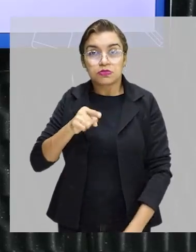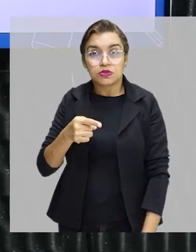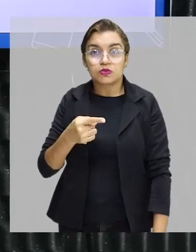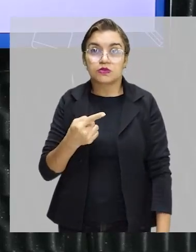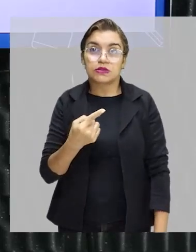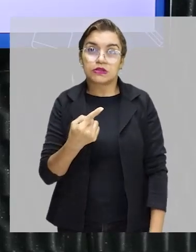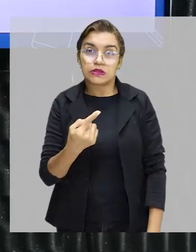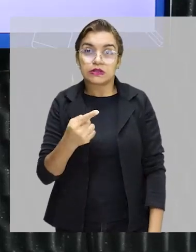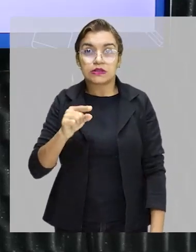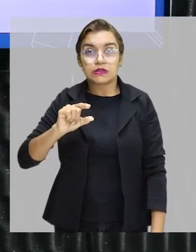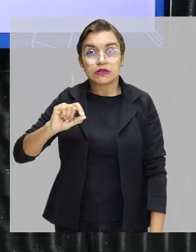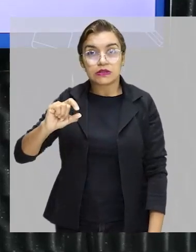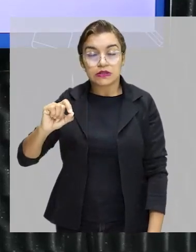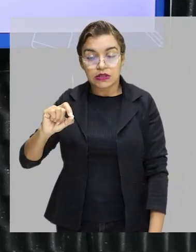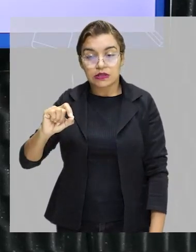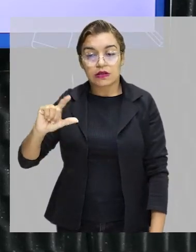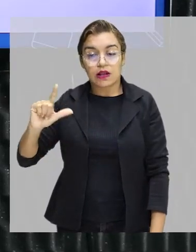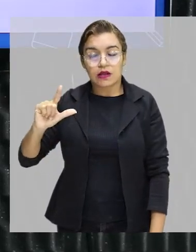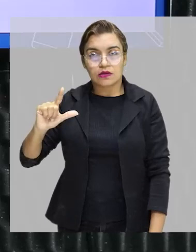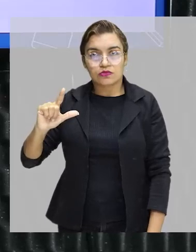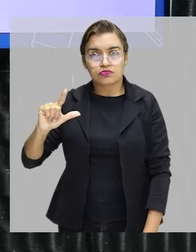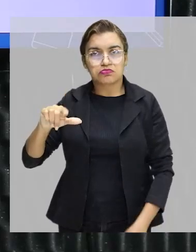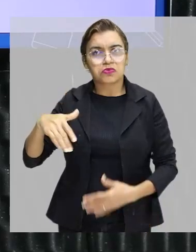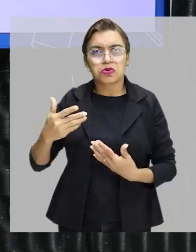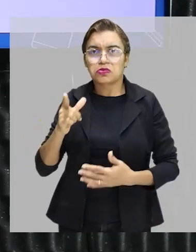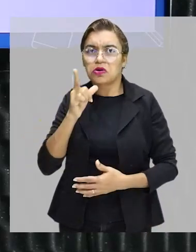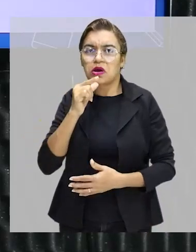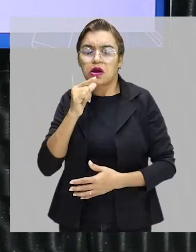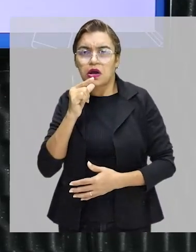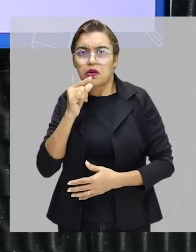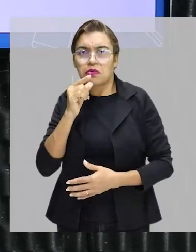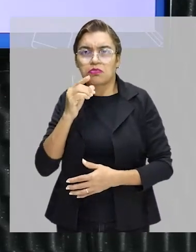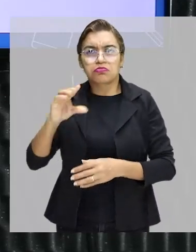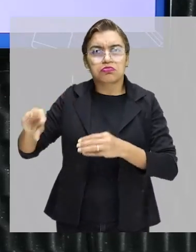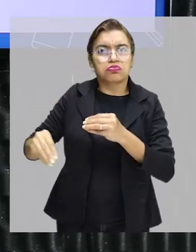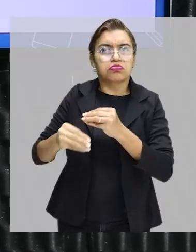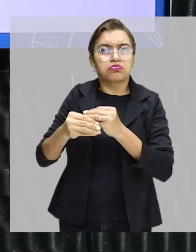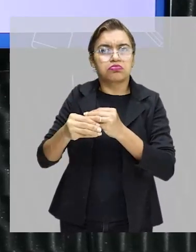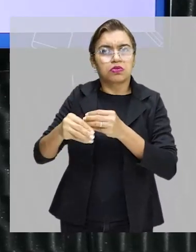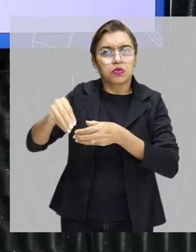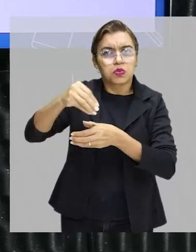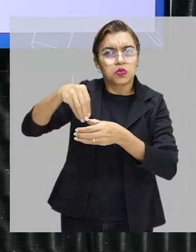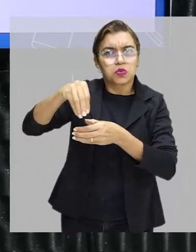quanto de água do mar foi adicionado, né? Basta fazer a subtração, né? O